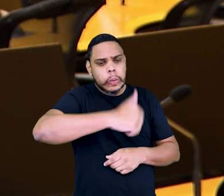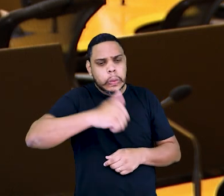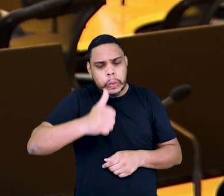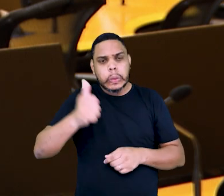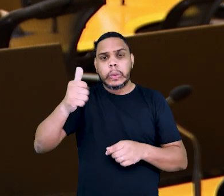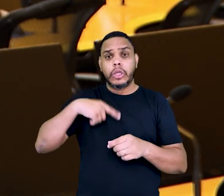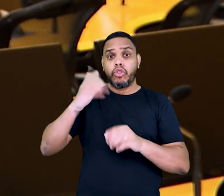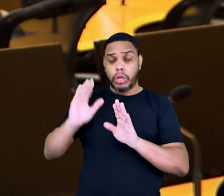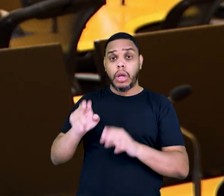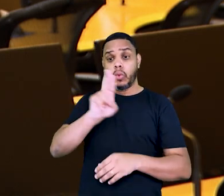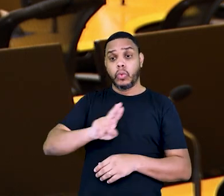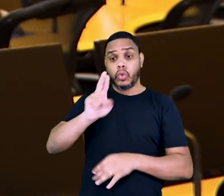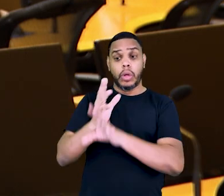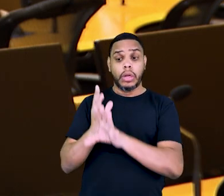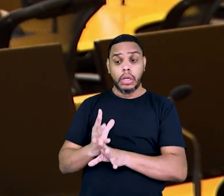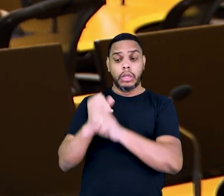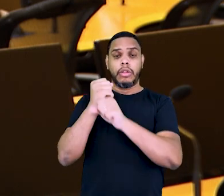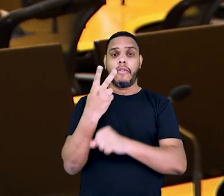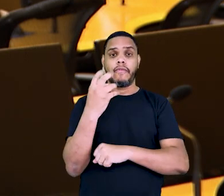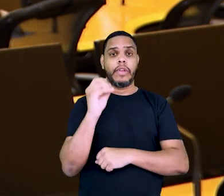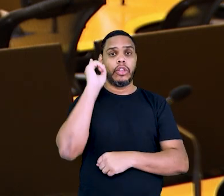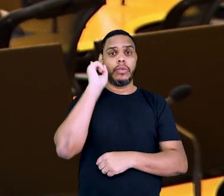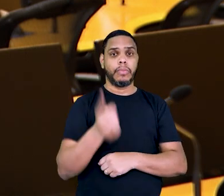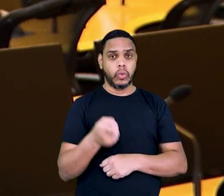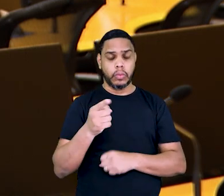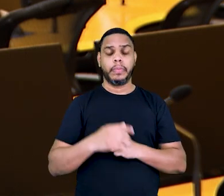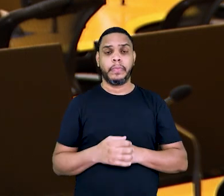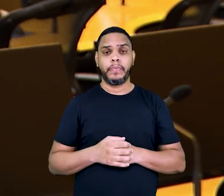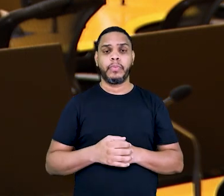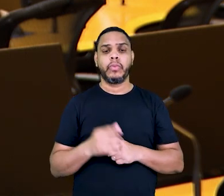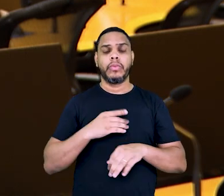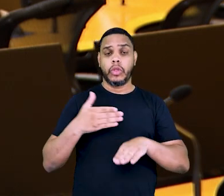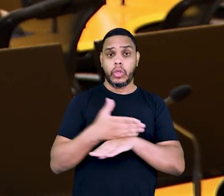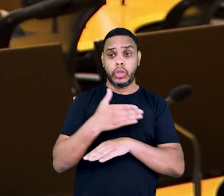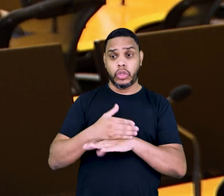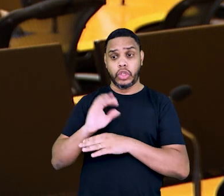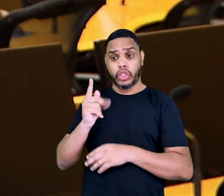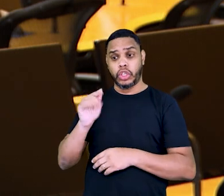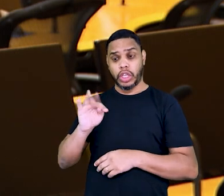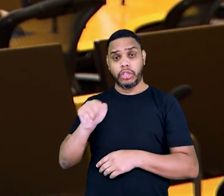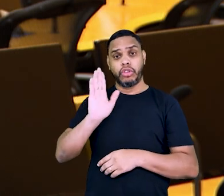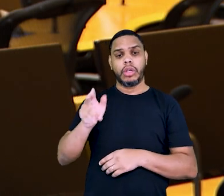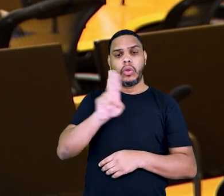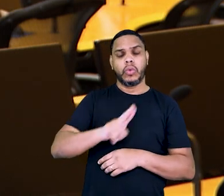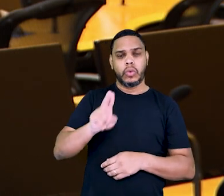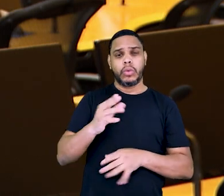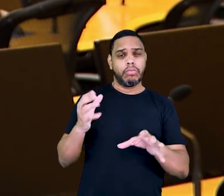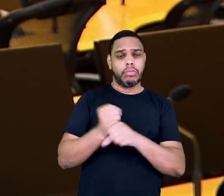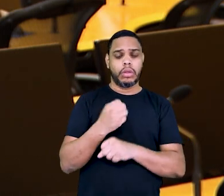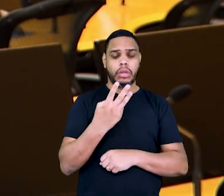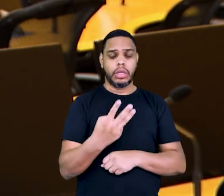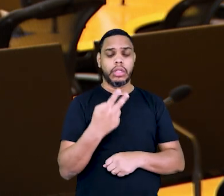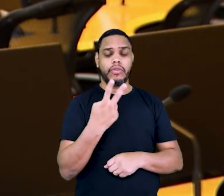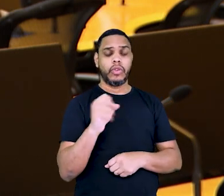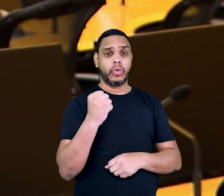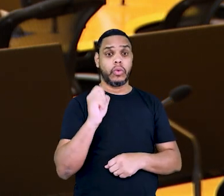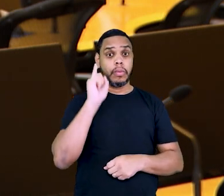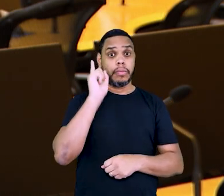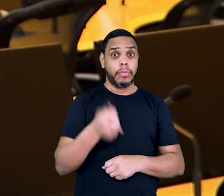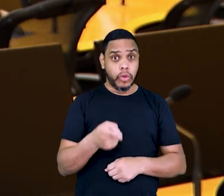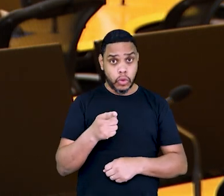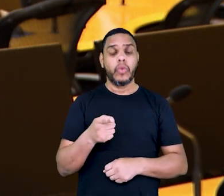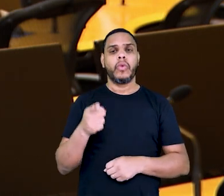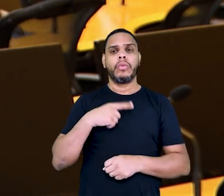usuários. Com acesso direto ao processo judicial eletrônico, o ChatJT já foi utilizado 328 mil vezes desde